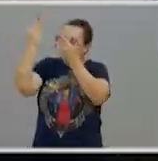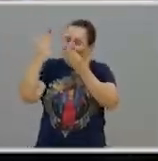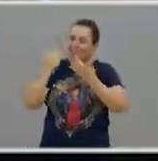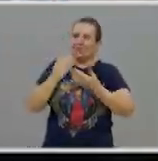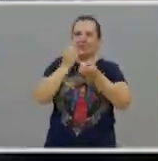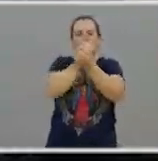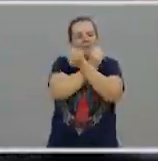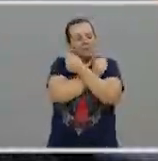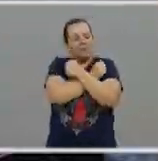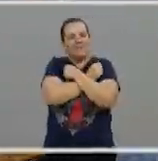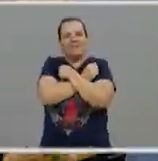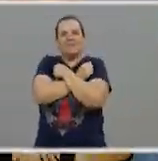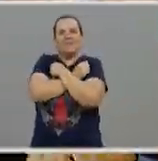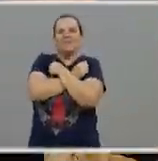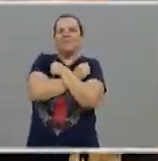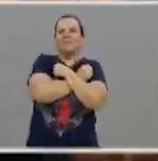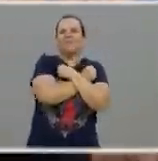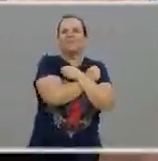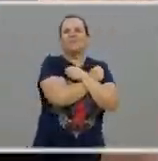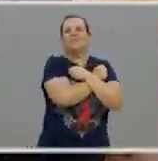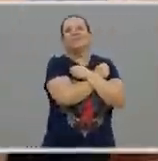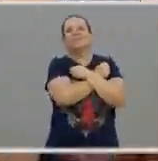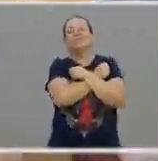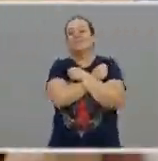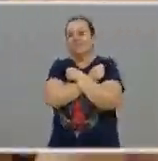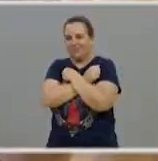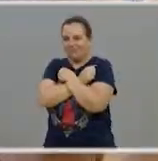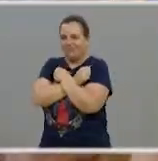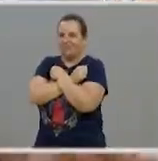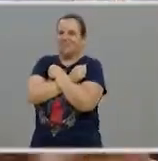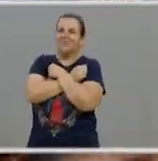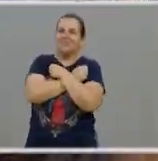Senhor, vem abraçar.